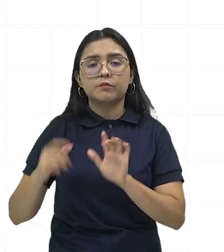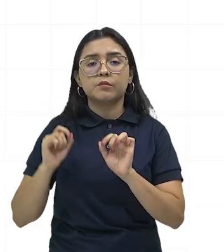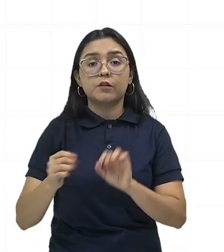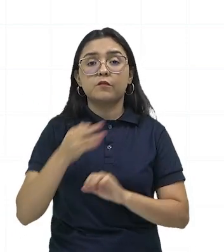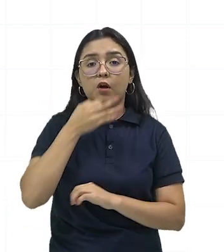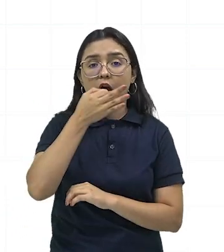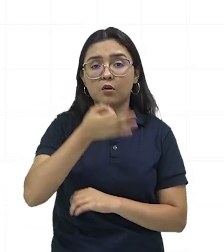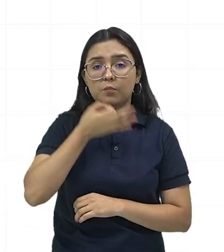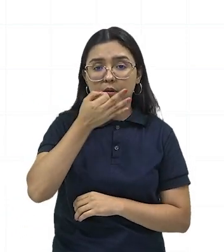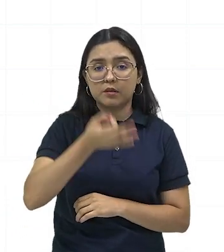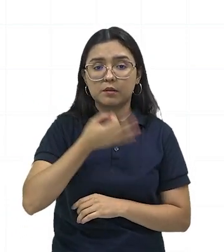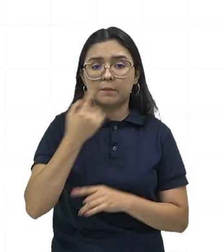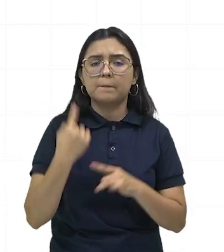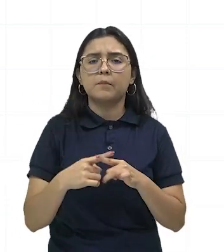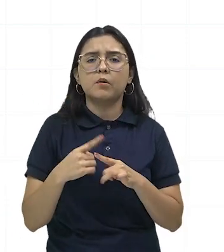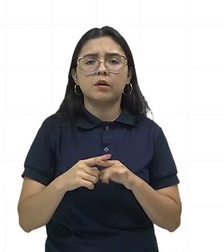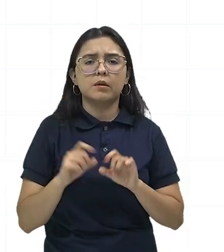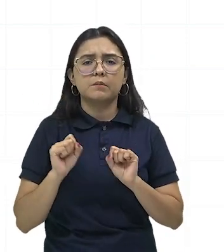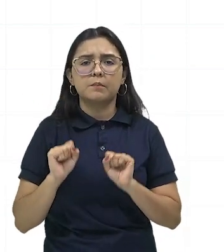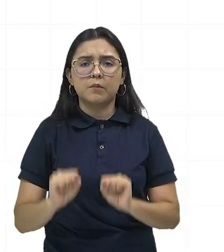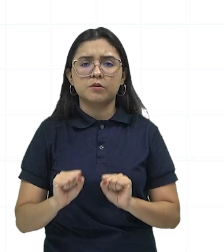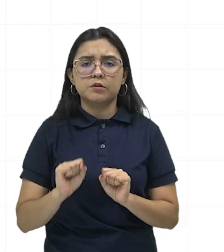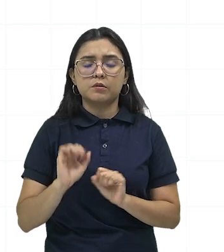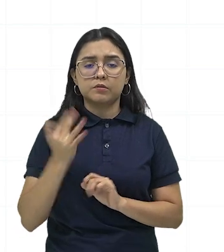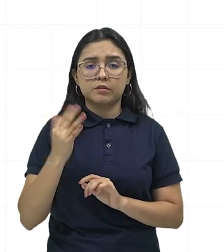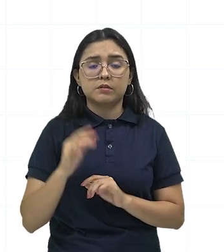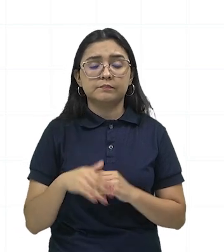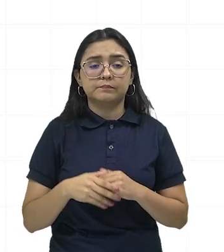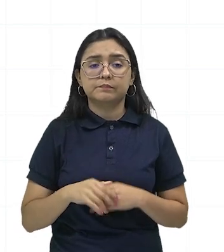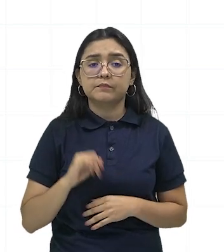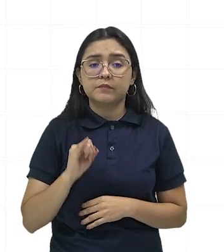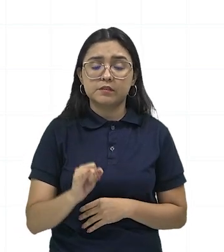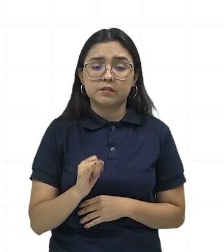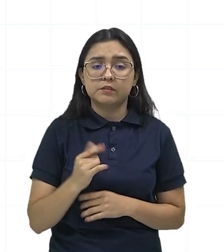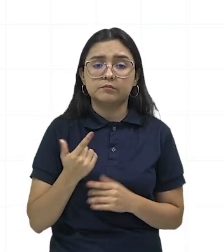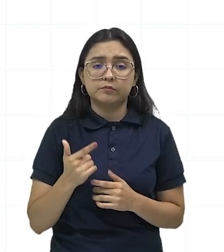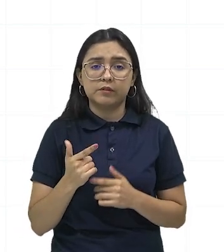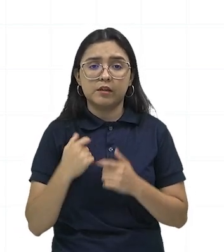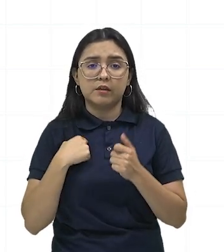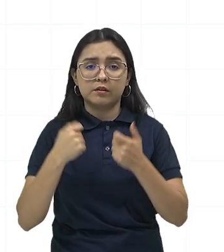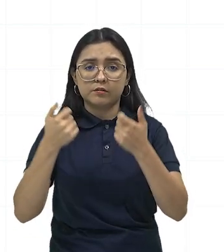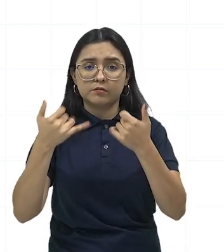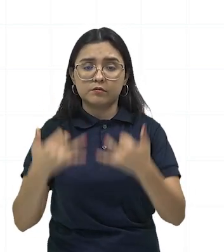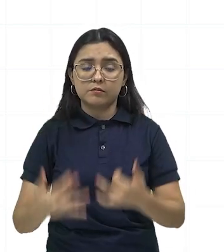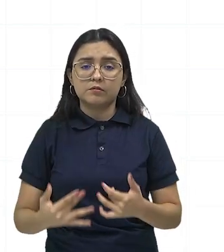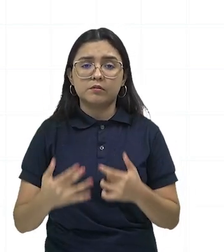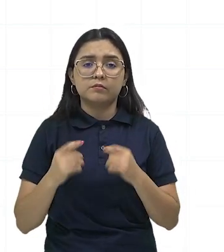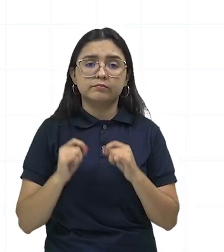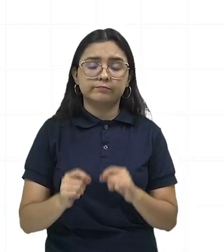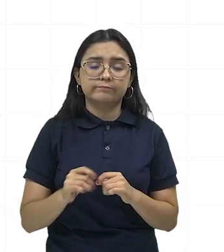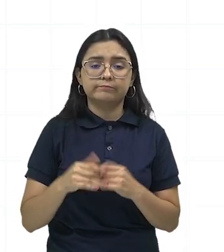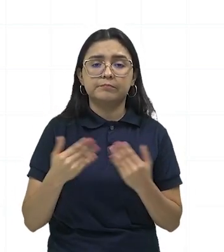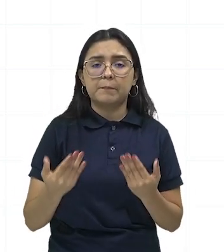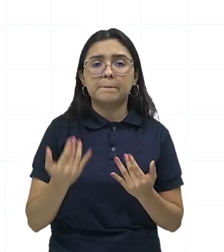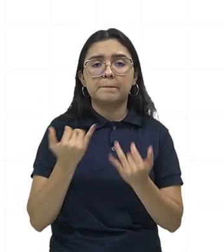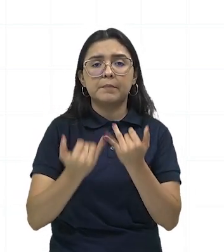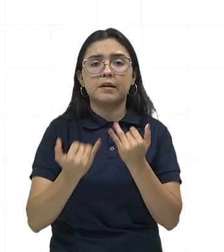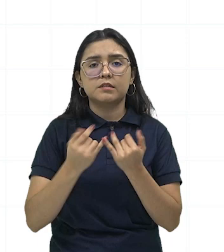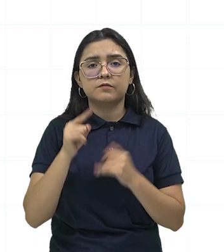dar argumentos de por que isso pode acontecer. Senão a informação fica vaga e fica parecendo que você inventou aquilo, acaba com